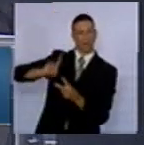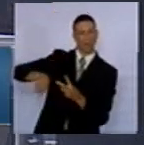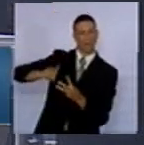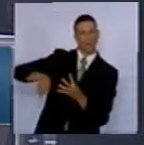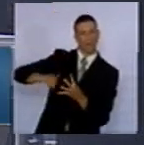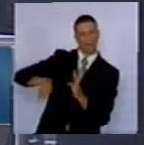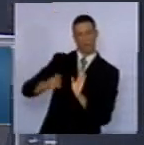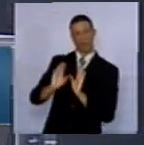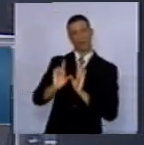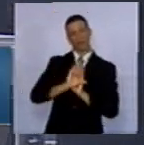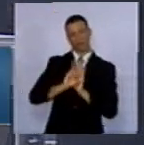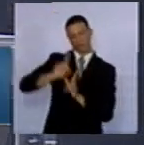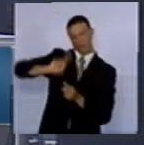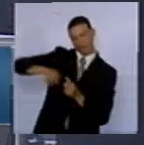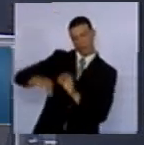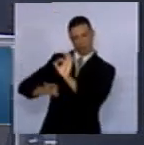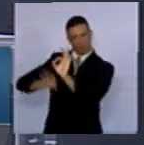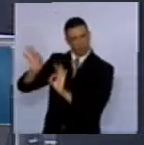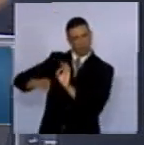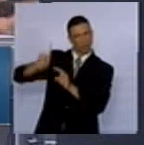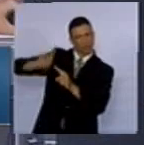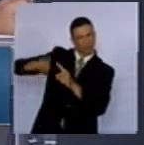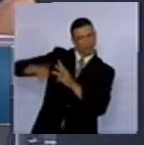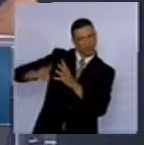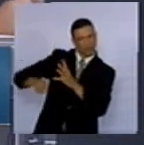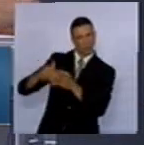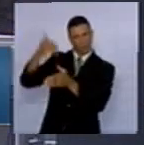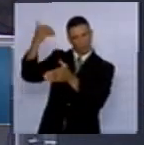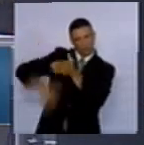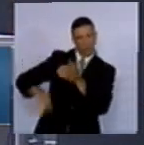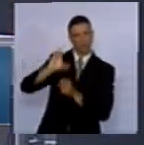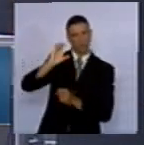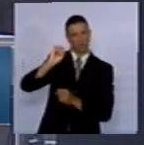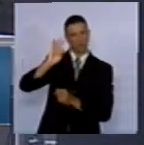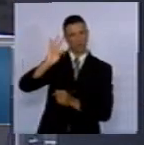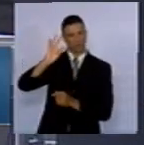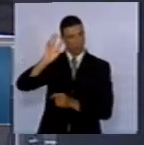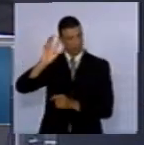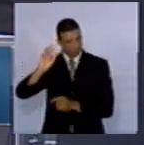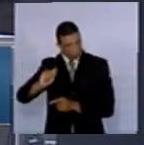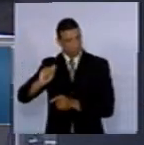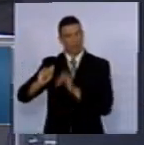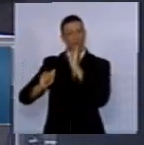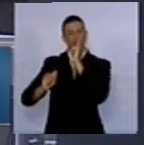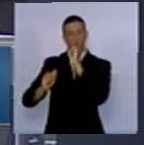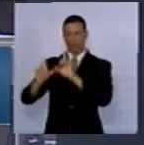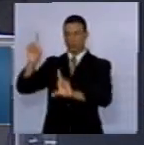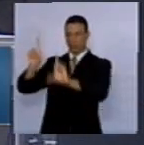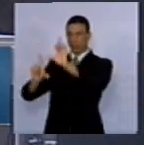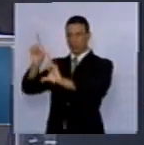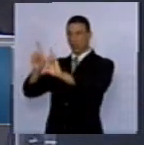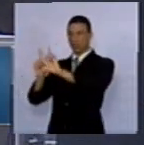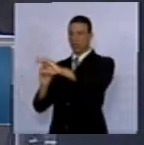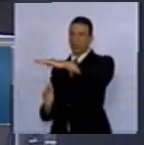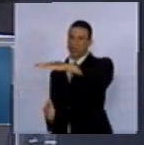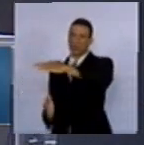medidas de controle medidas de cotas como é o caso da televisão sem Fronteiras